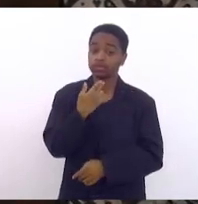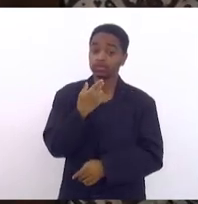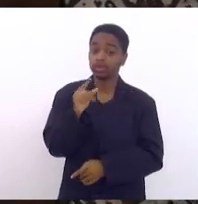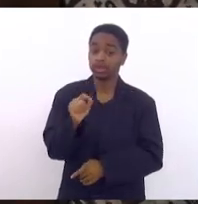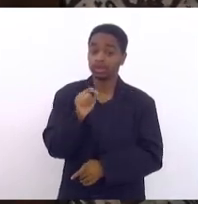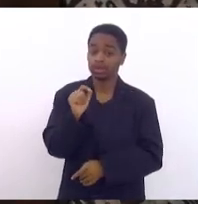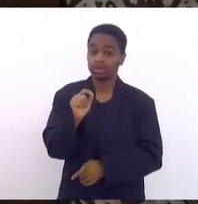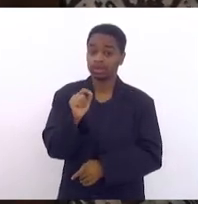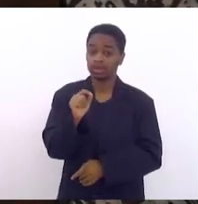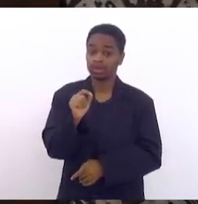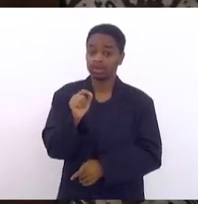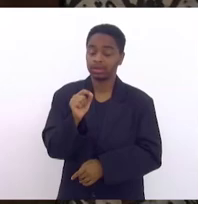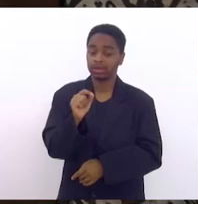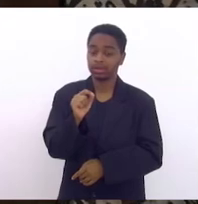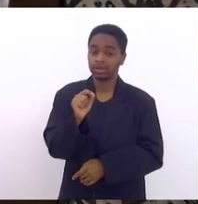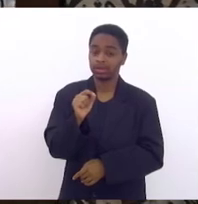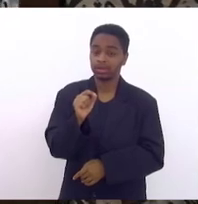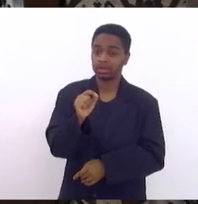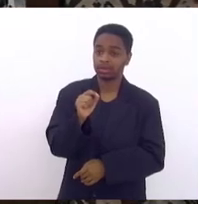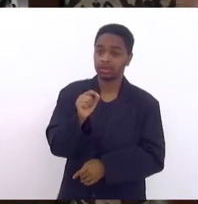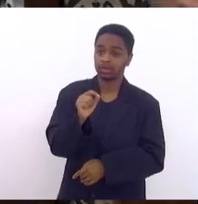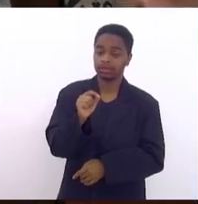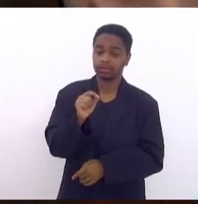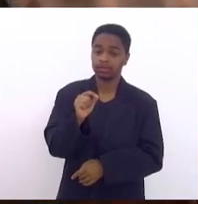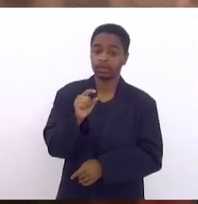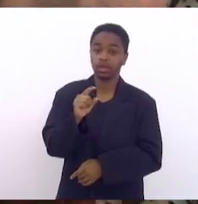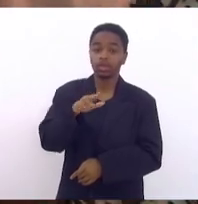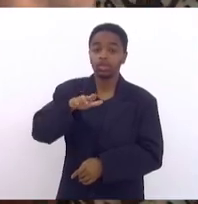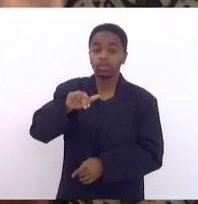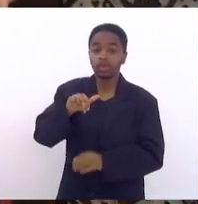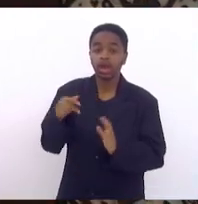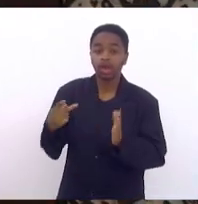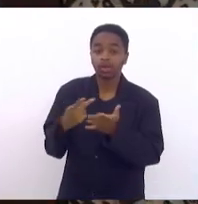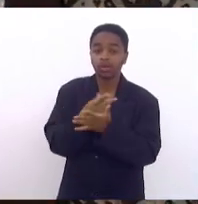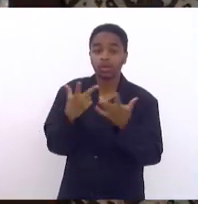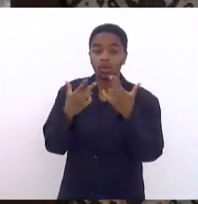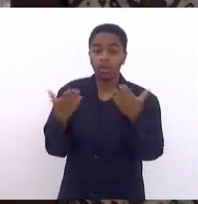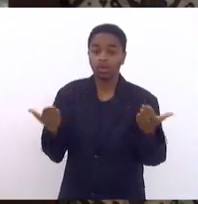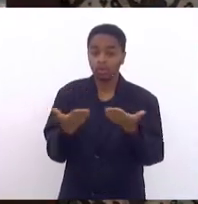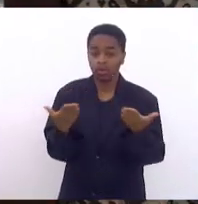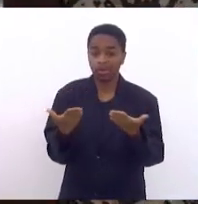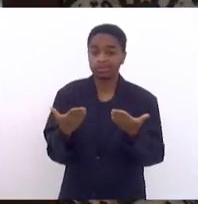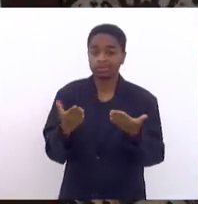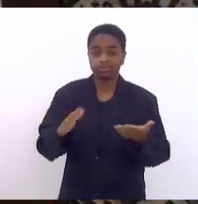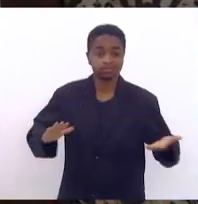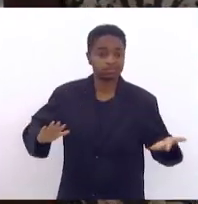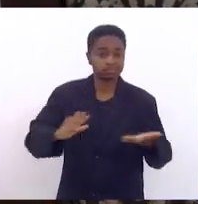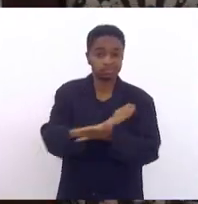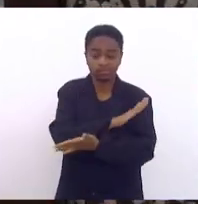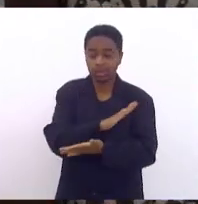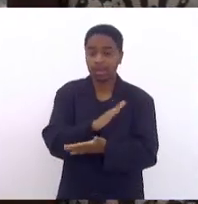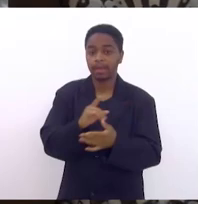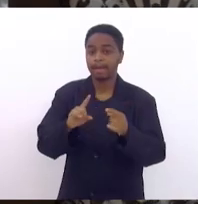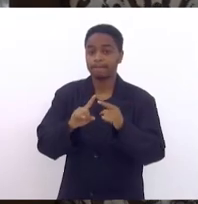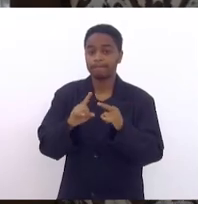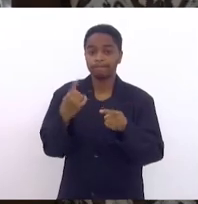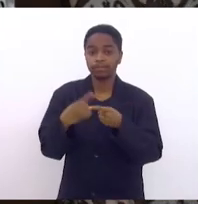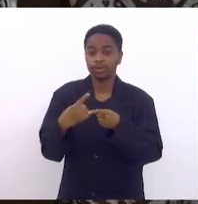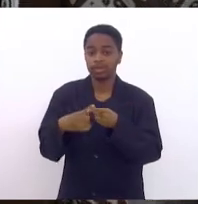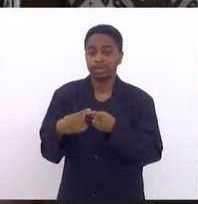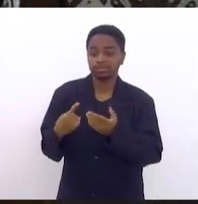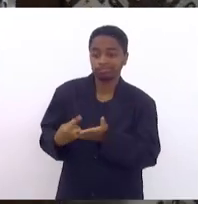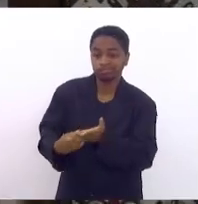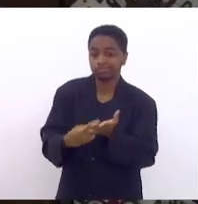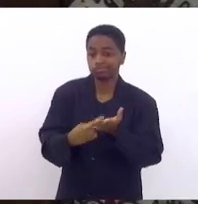é que jamais se chegaria à situação que a gente chegou, que é deplorável, sem um nível de